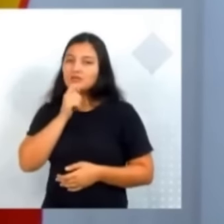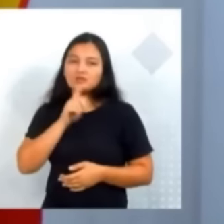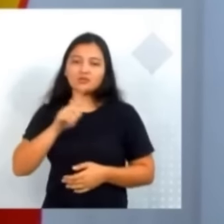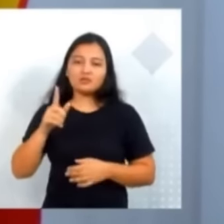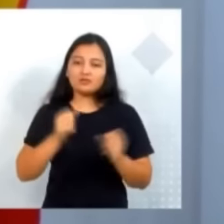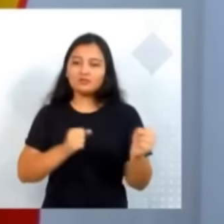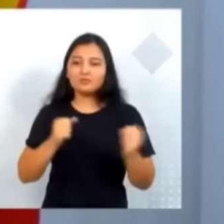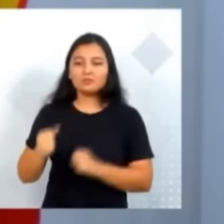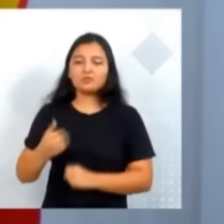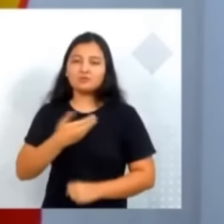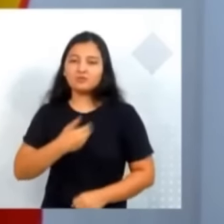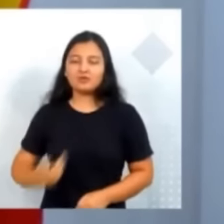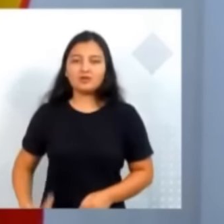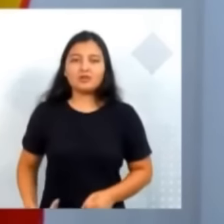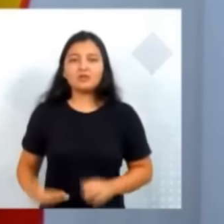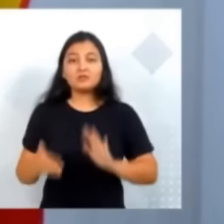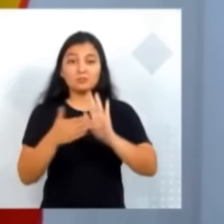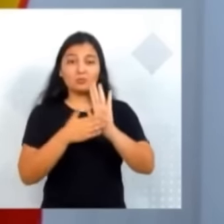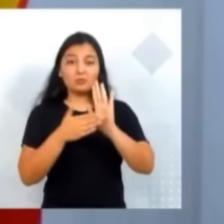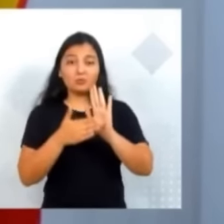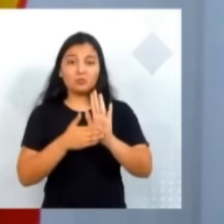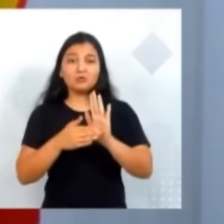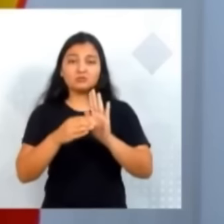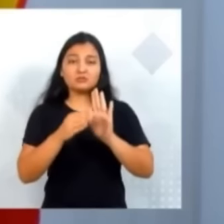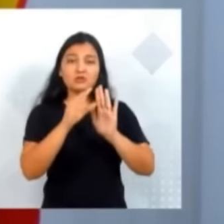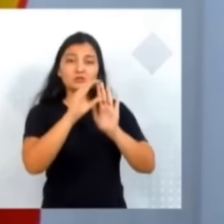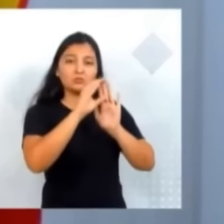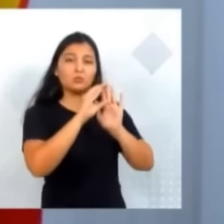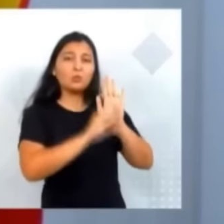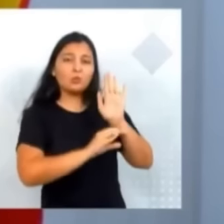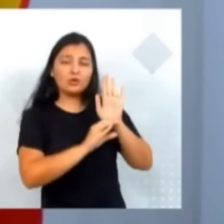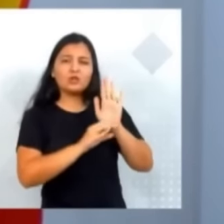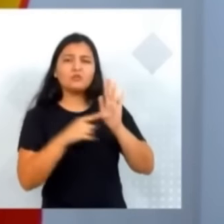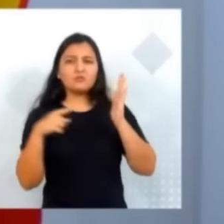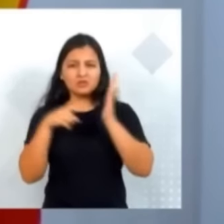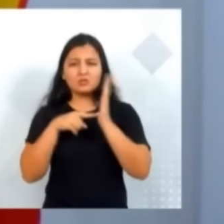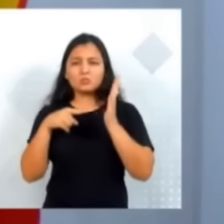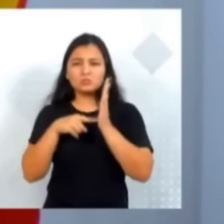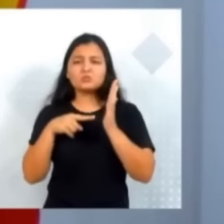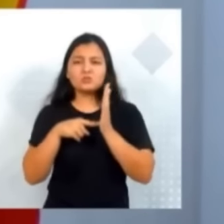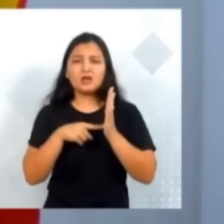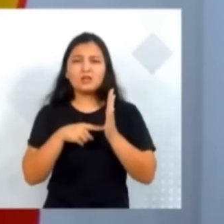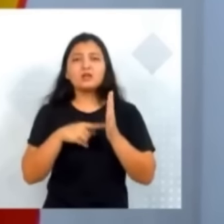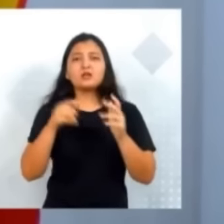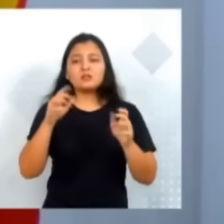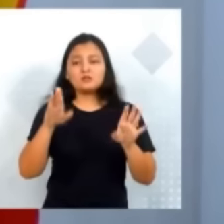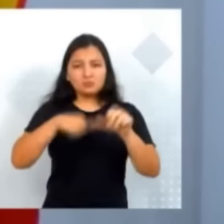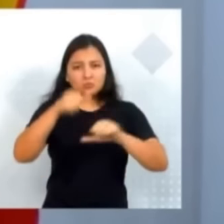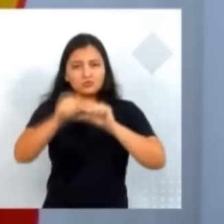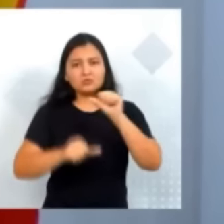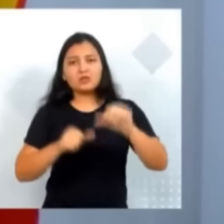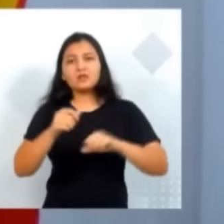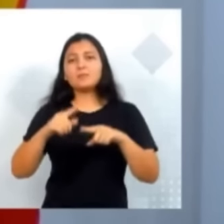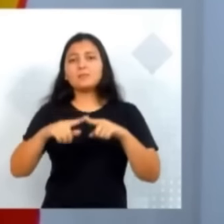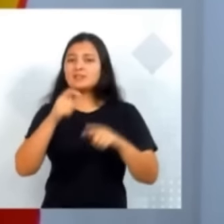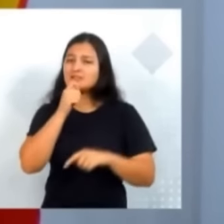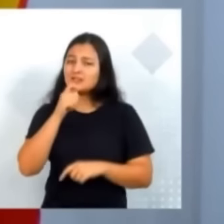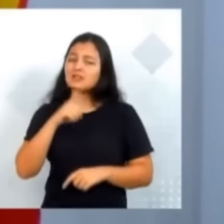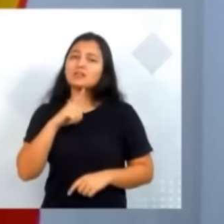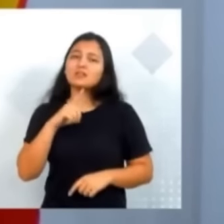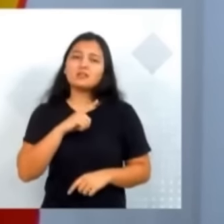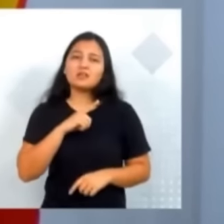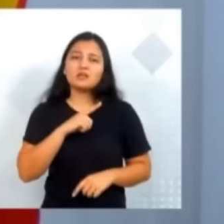federal. Essa proposta curricular foi vastamente denunciada, inclusive reformulada, mas ainda carrega